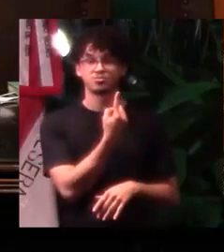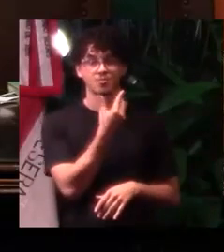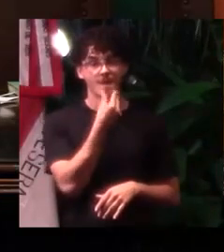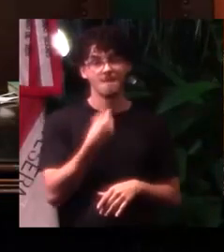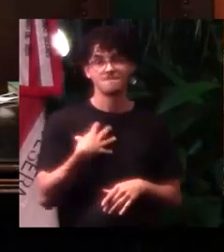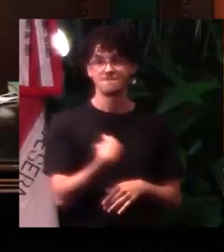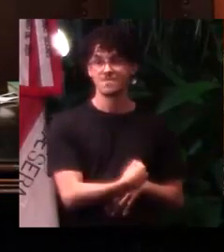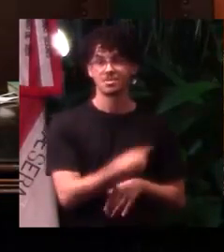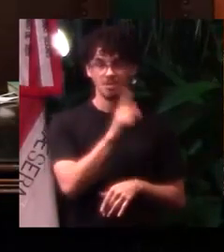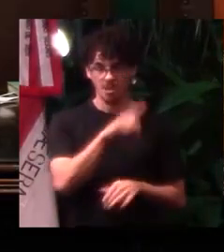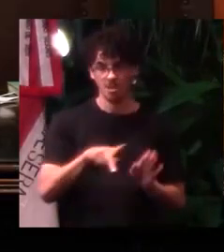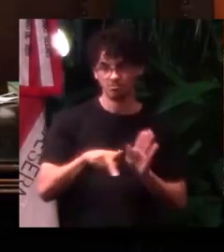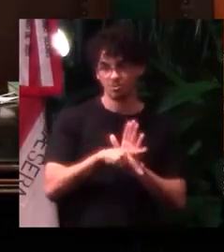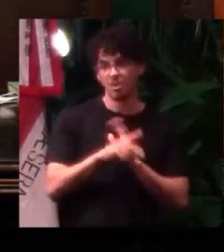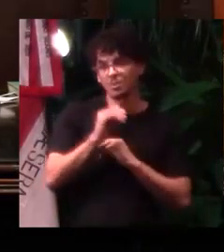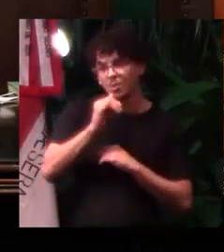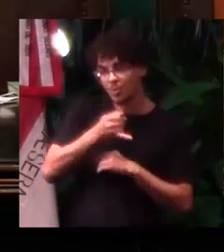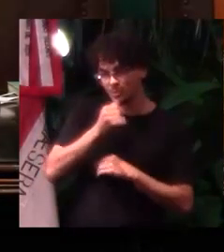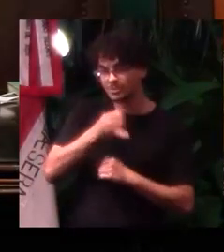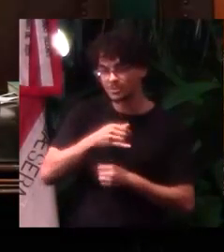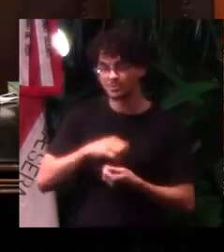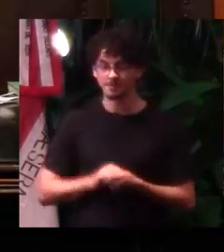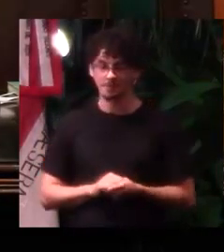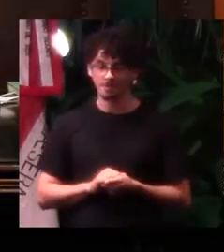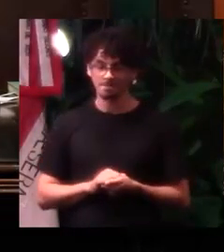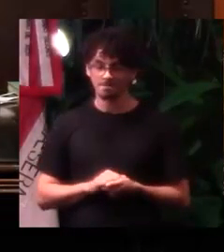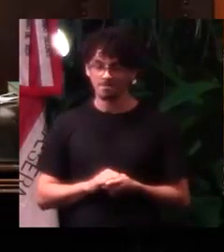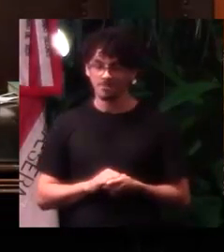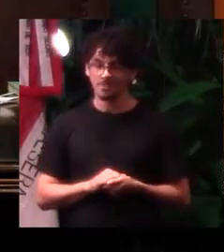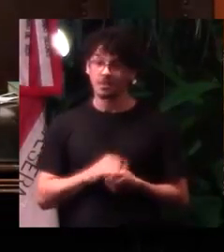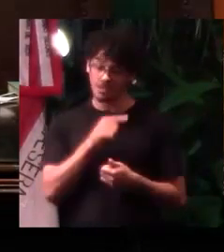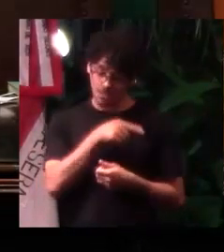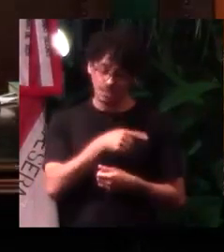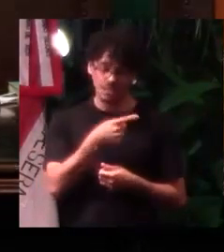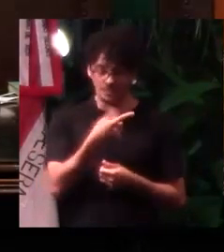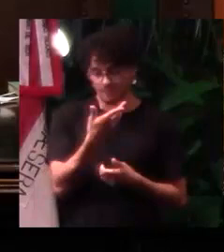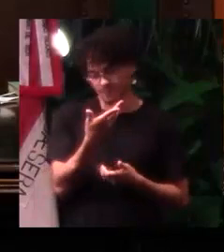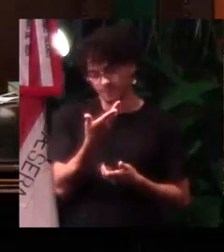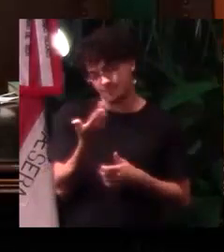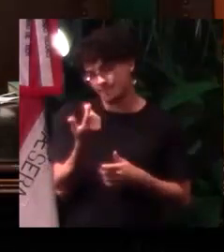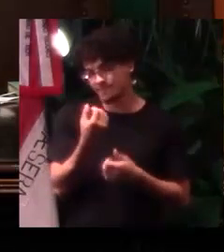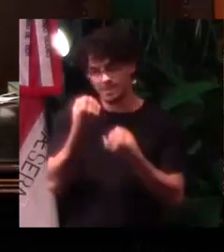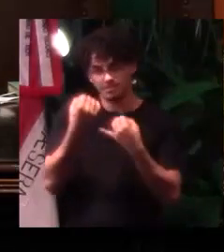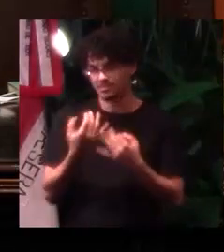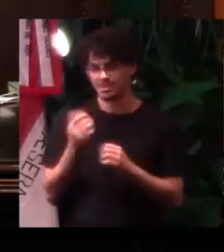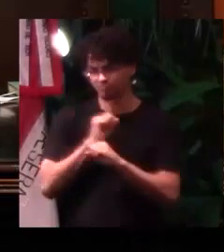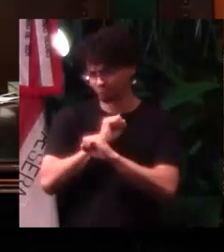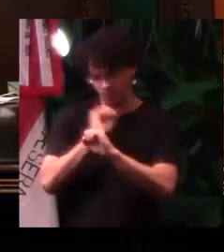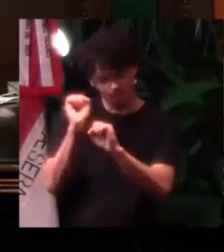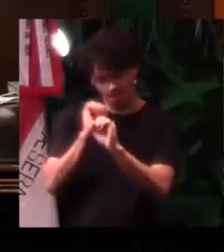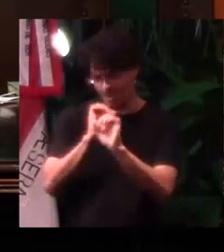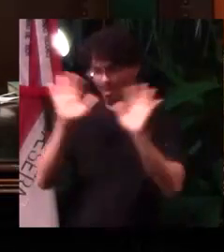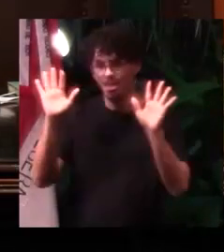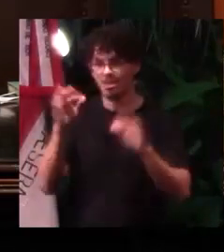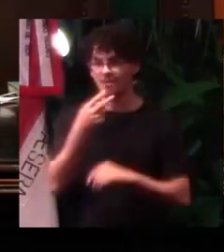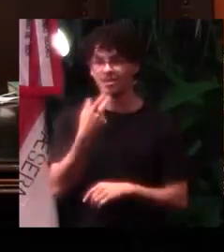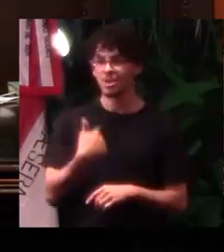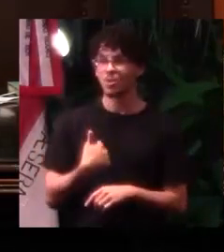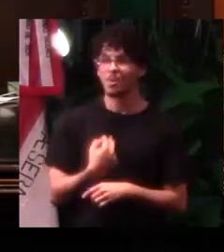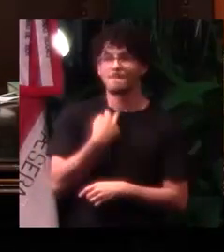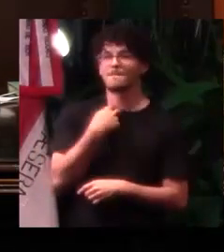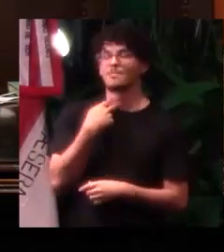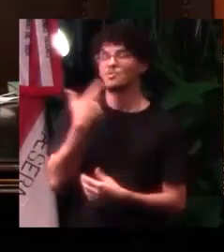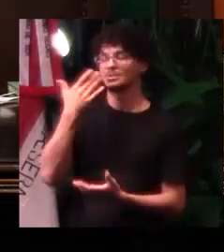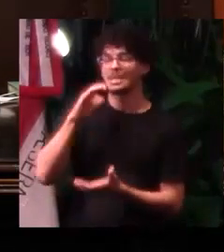o filho narrador, que vai dizer claramente, eu não podia me casar, não,